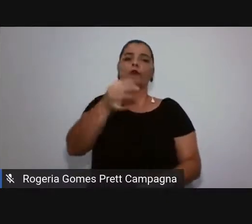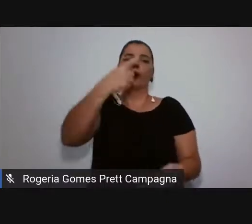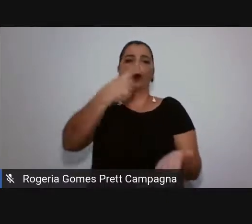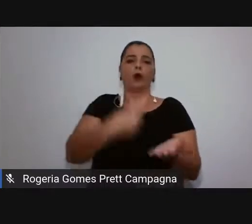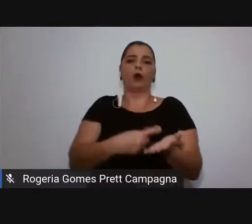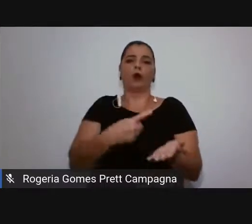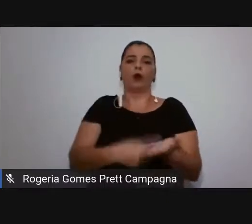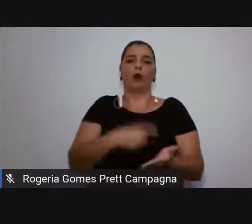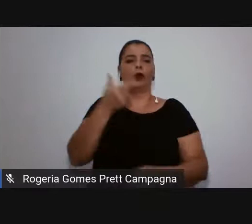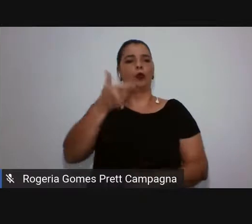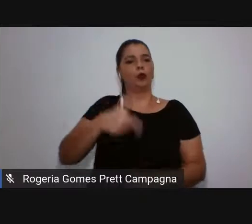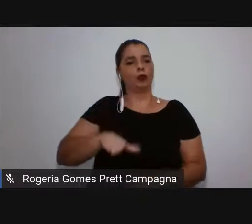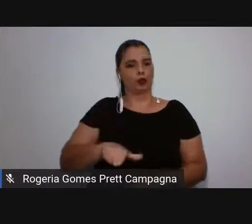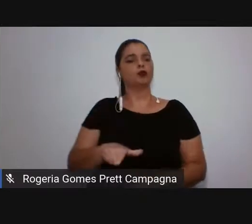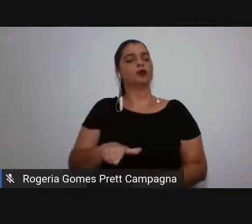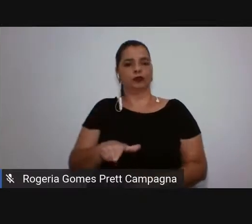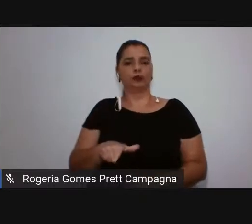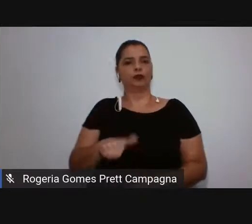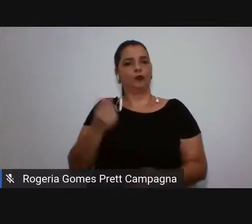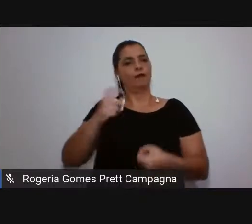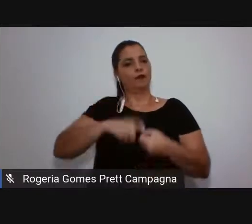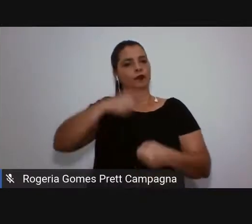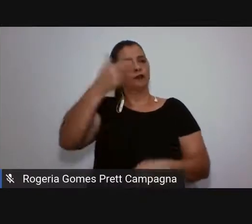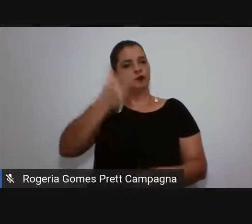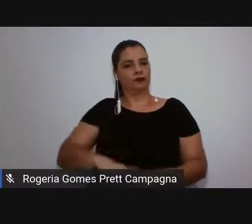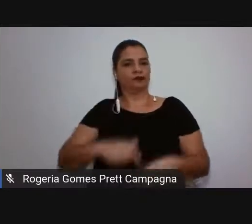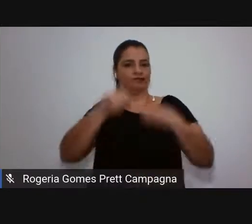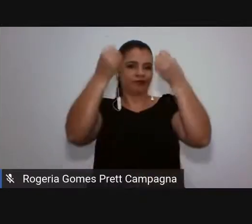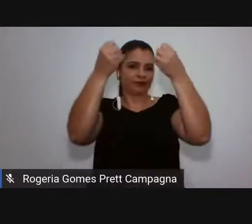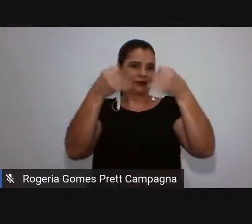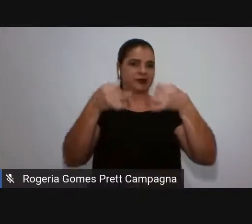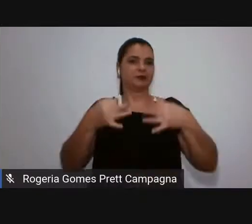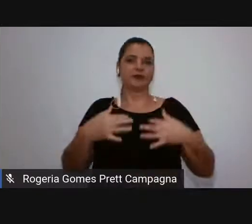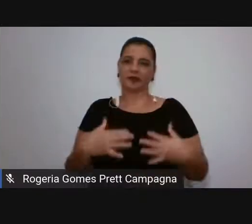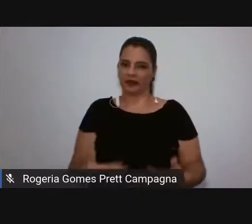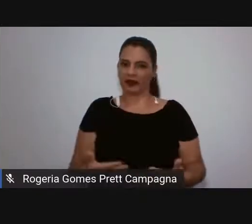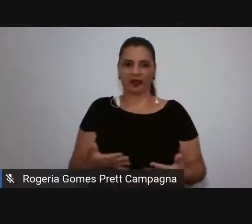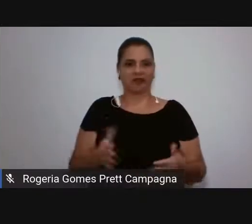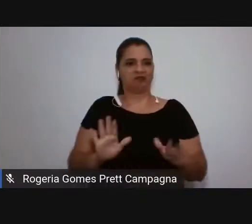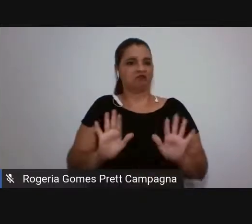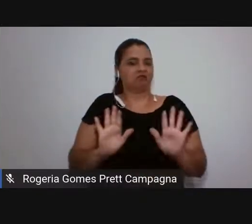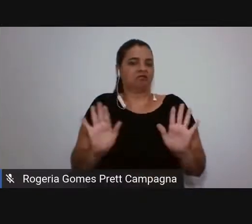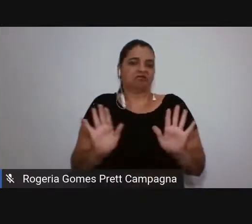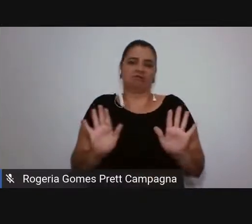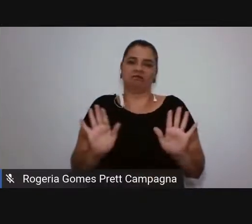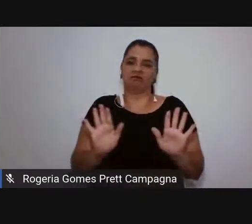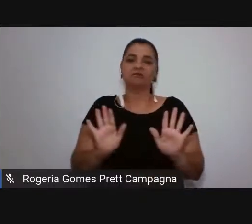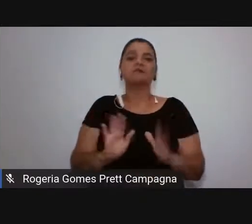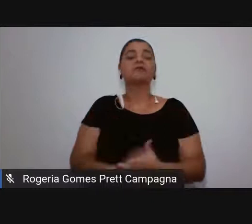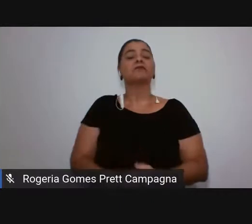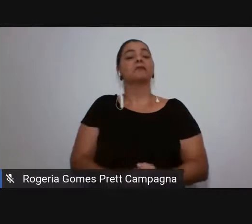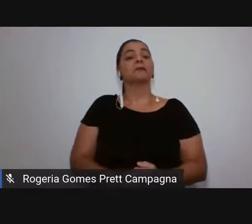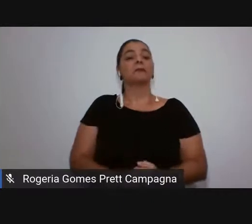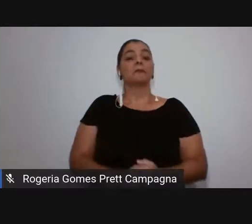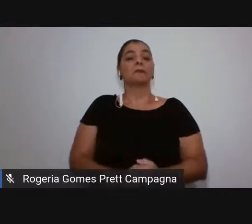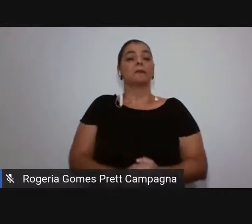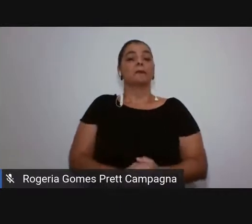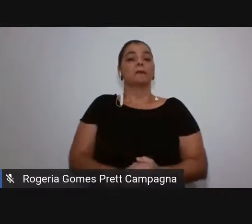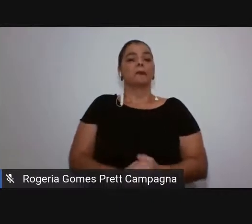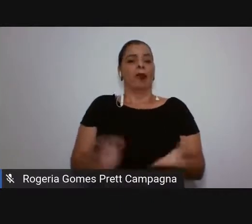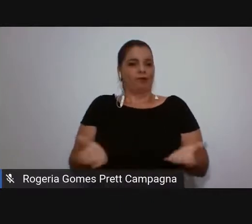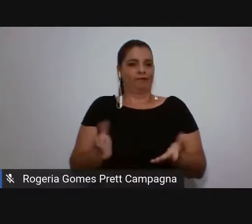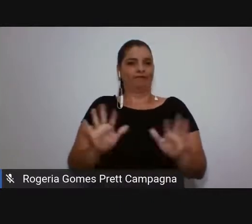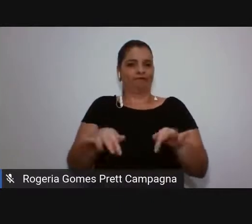numa oportunidade próxima, ele voltar e fazer a sua apresentação em melhores condições. Às vezes, e para encerrar, eu